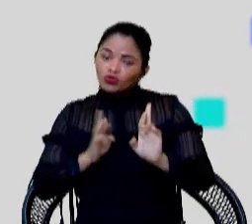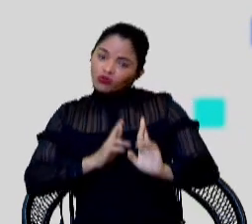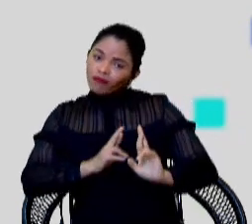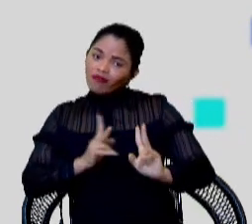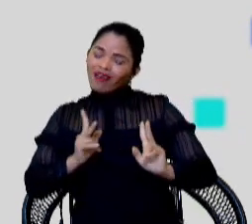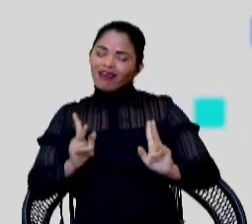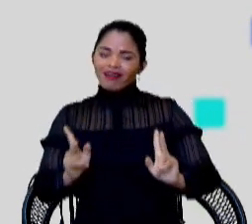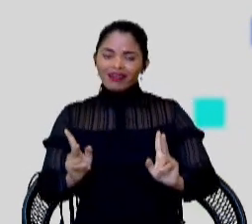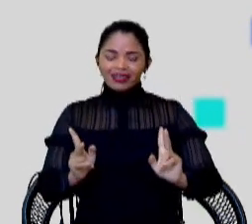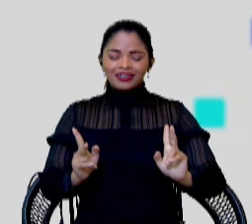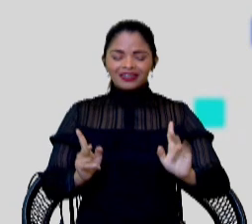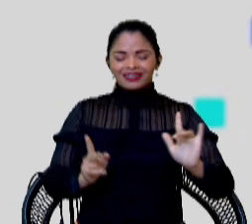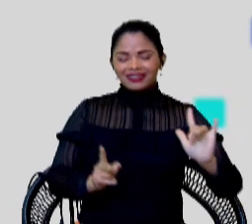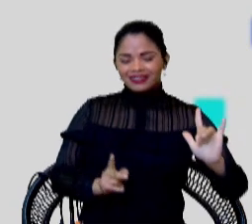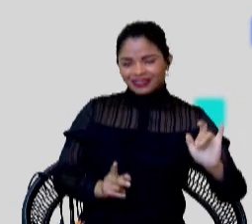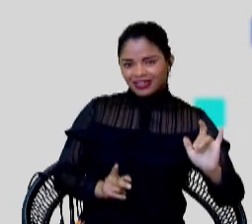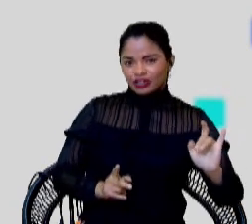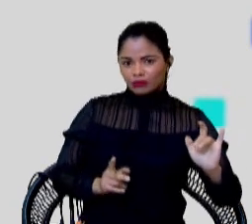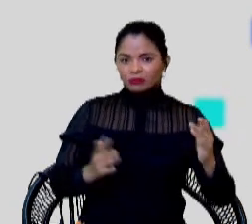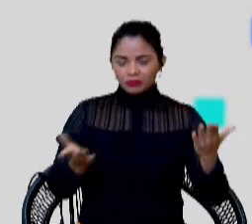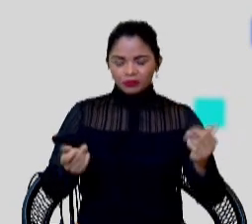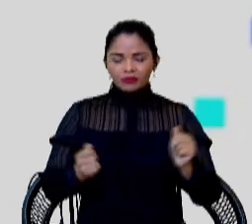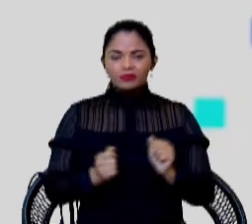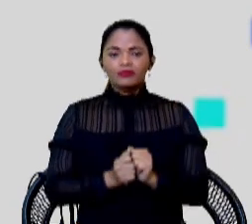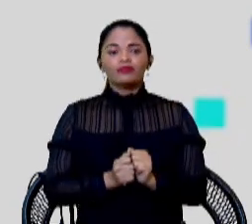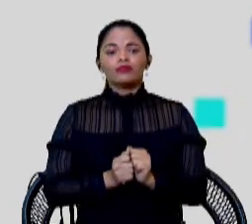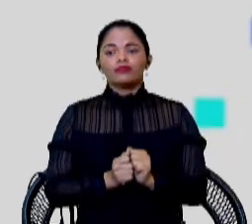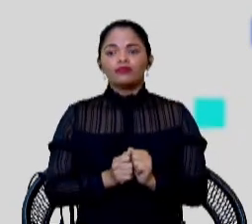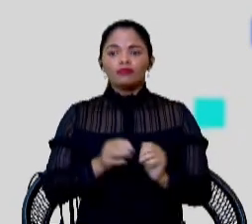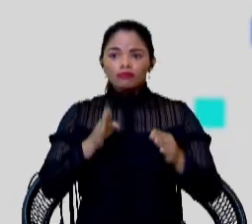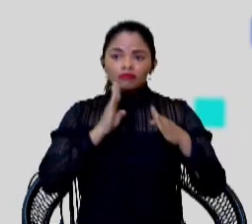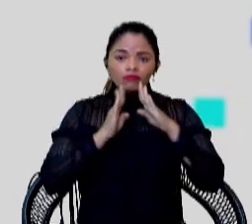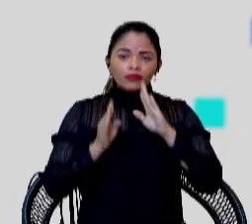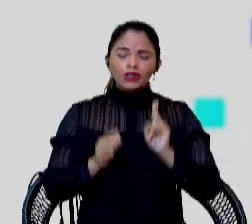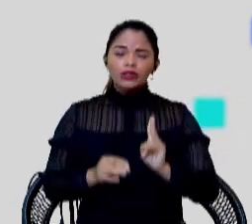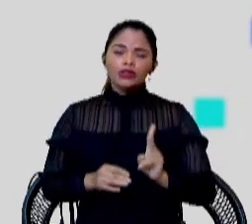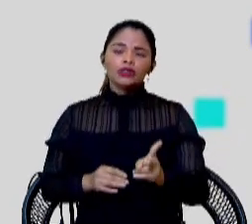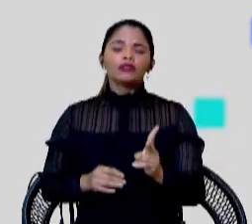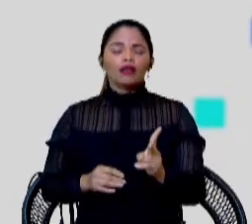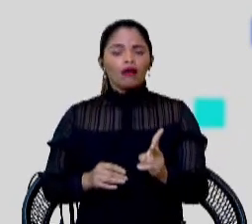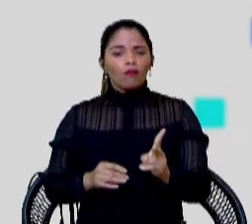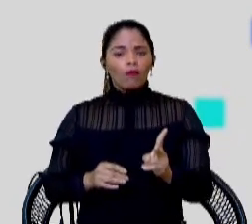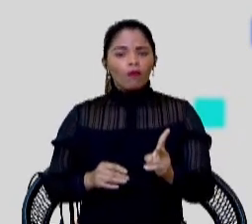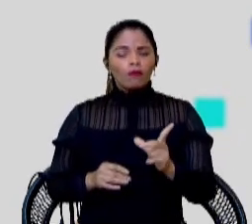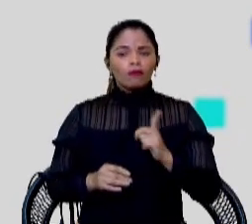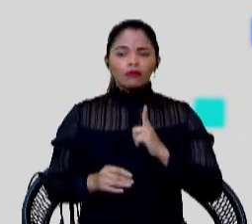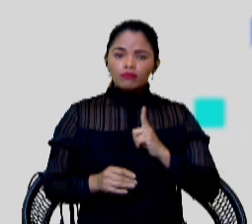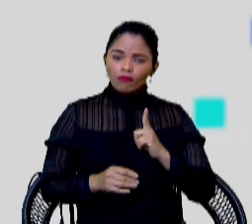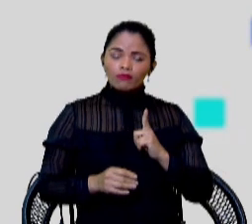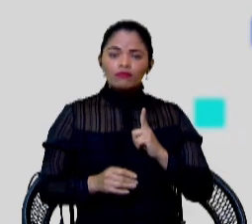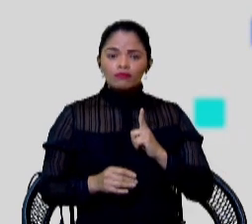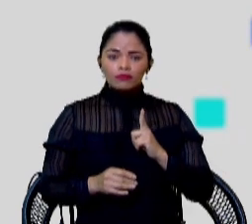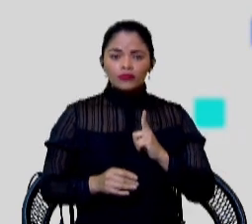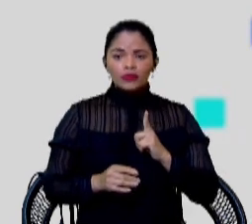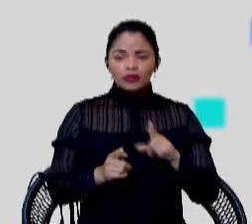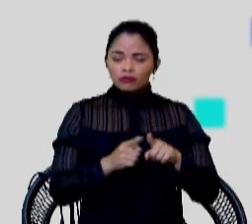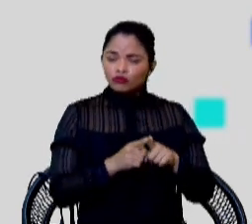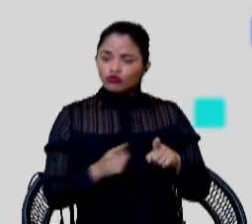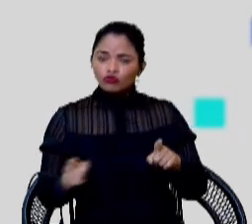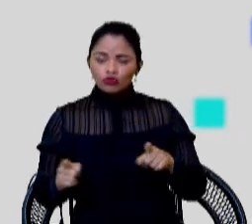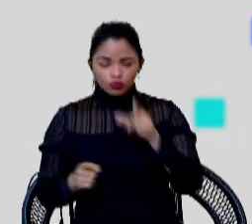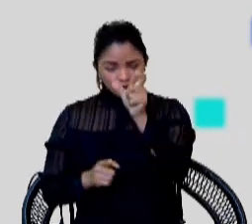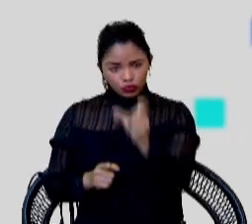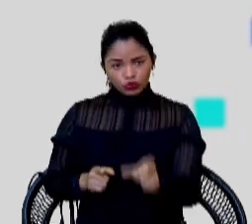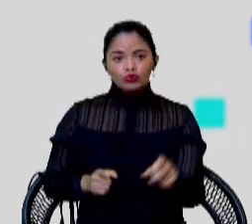ou do Henrique que está no Twitter, por exemplo, tá? Então, é uma plataforma que ela sempre vai ter a sua participação dentro da jornada que o